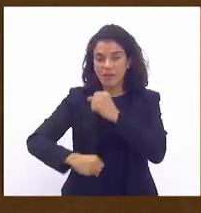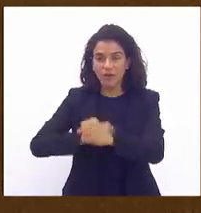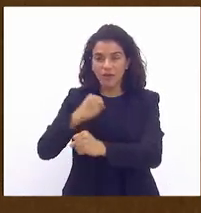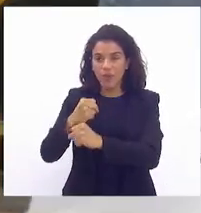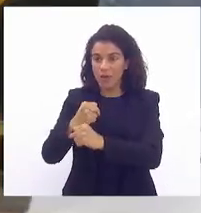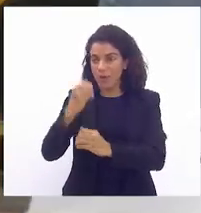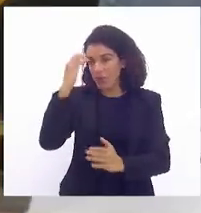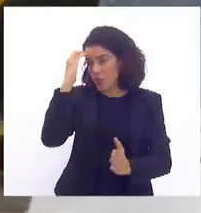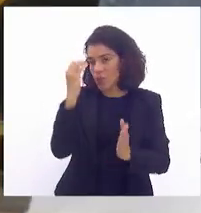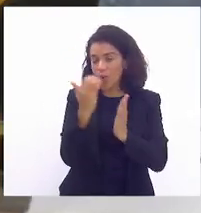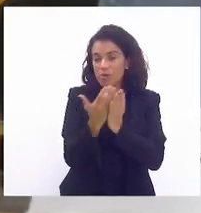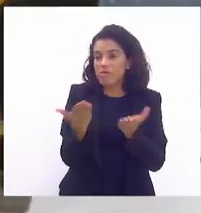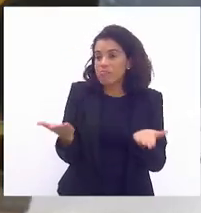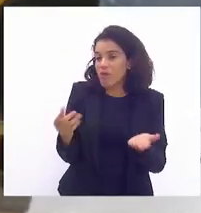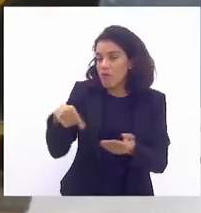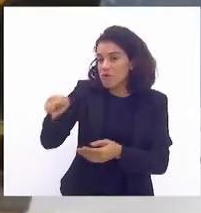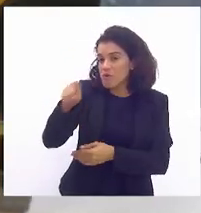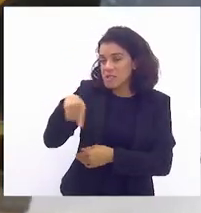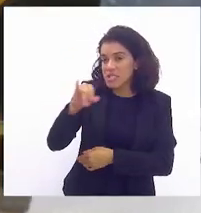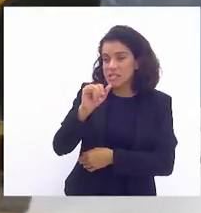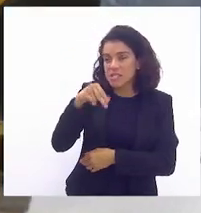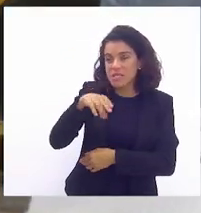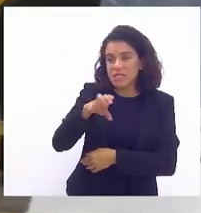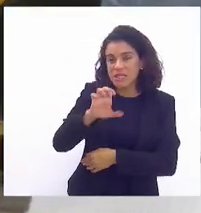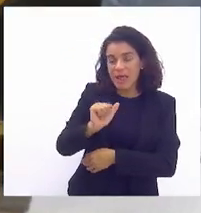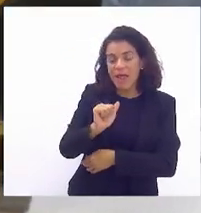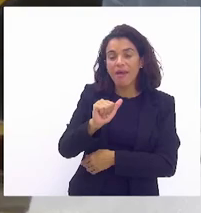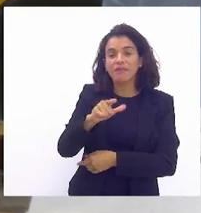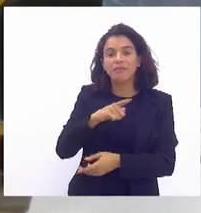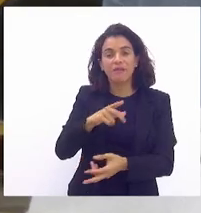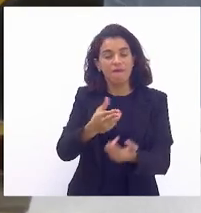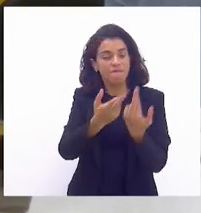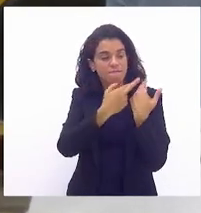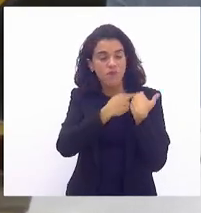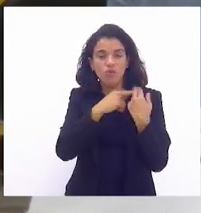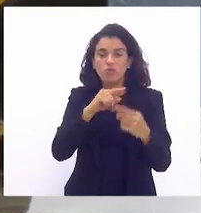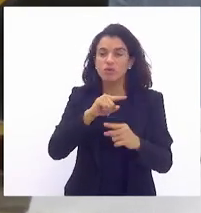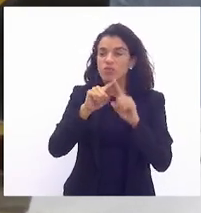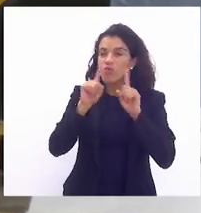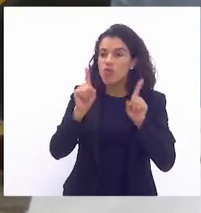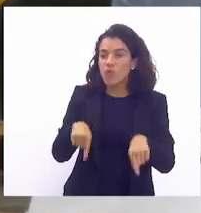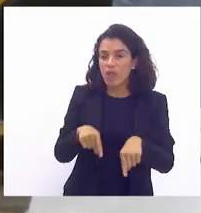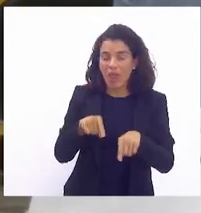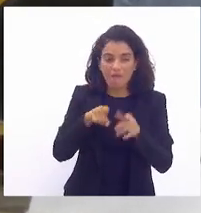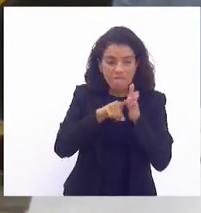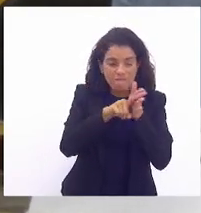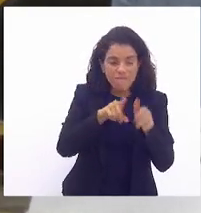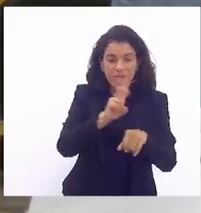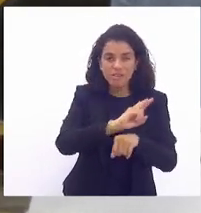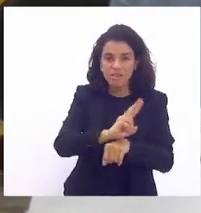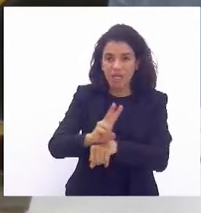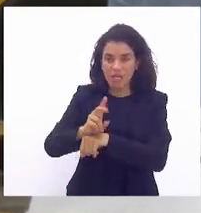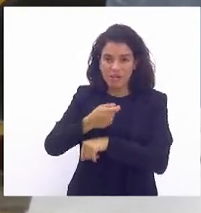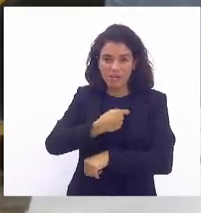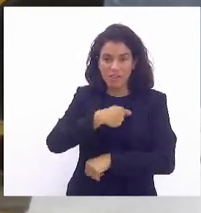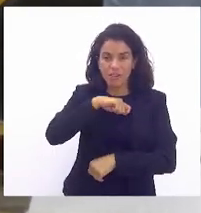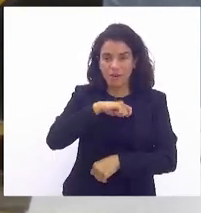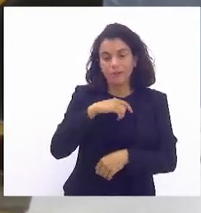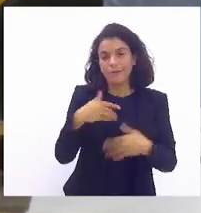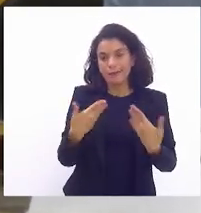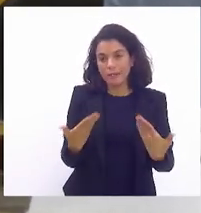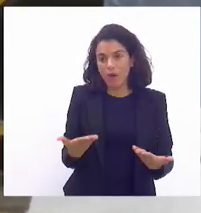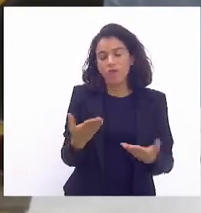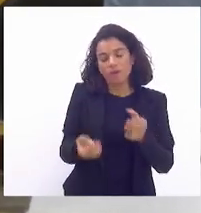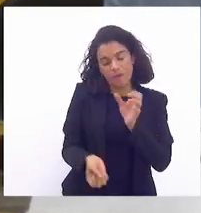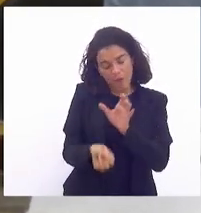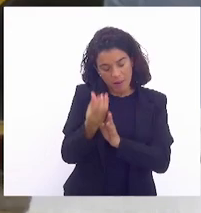Então, vocês, Ginev, têm a função de fiscalizar, não estão fazendo isso na íntegra. Então, nós vamos abrir uma CPI